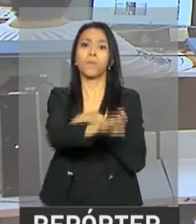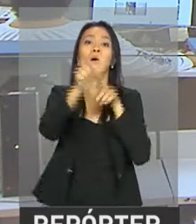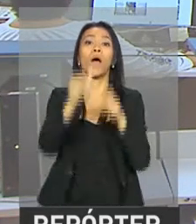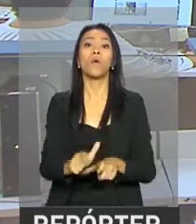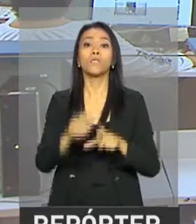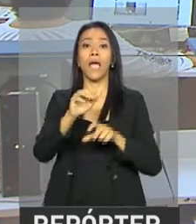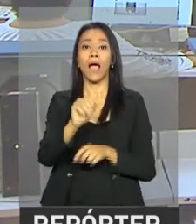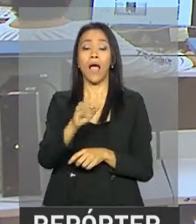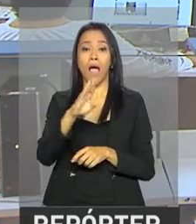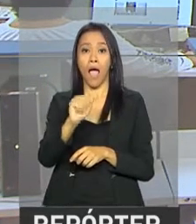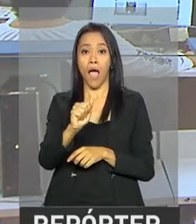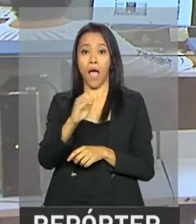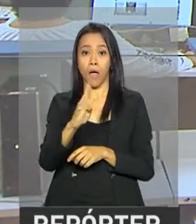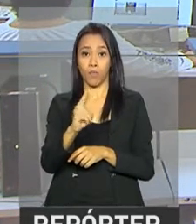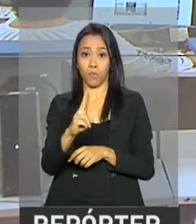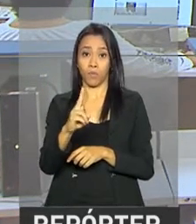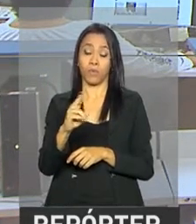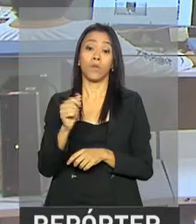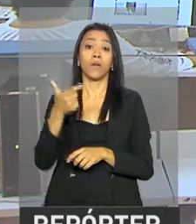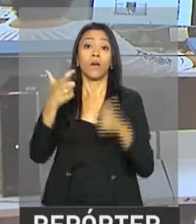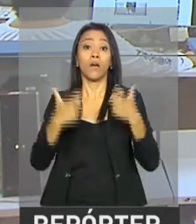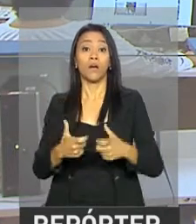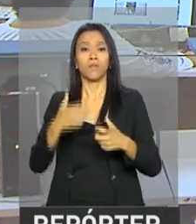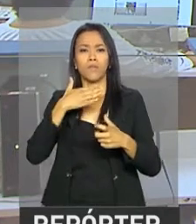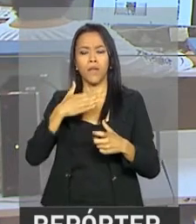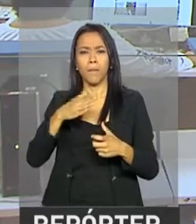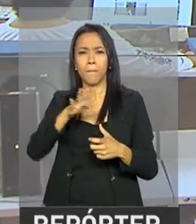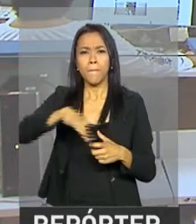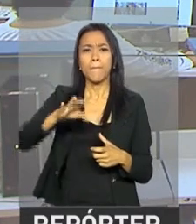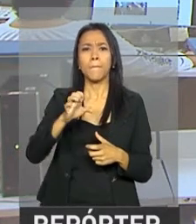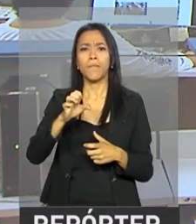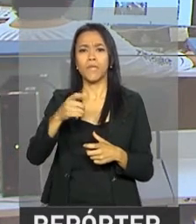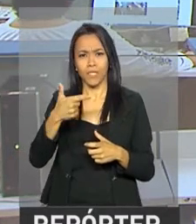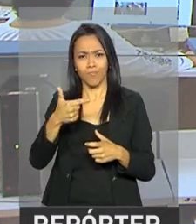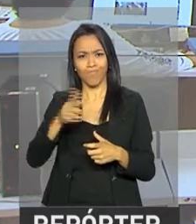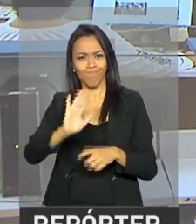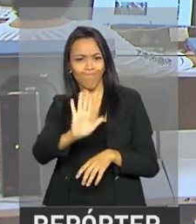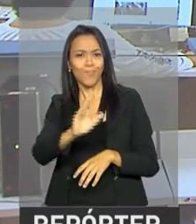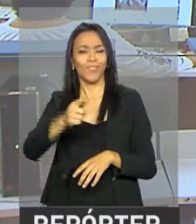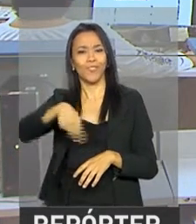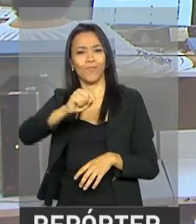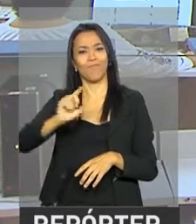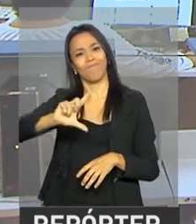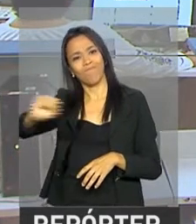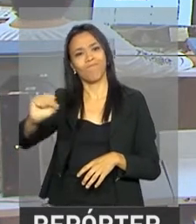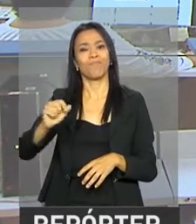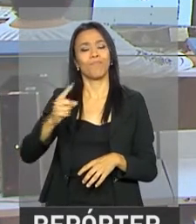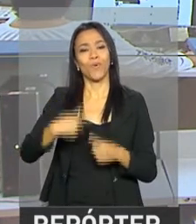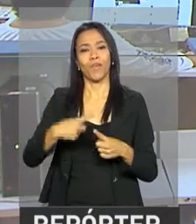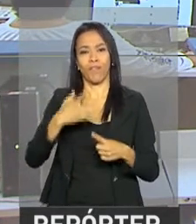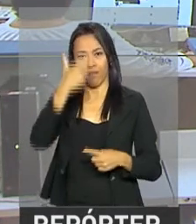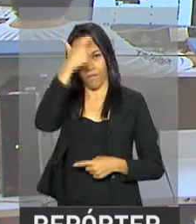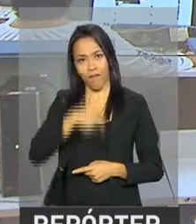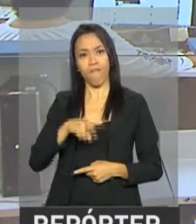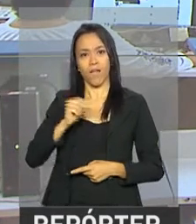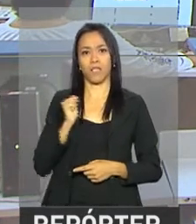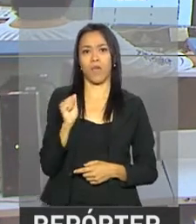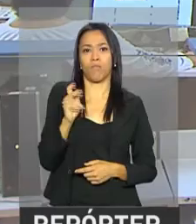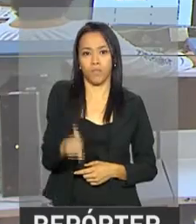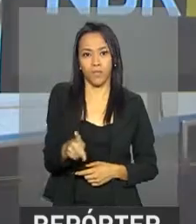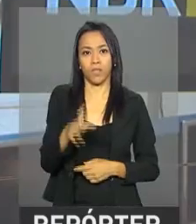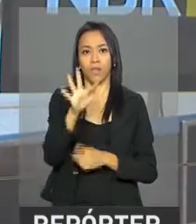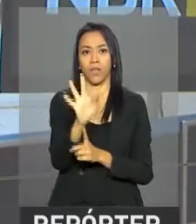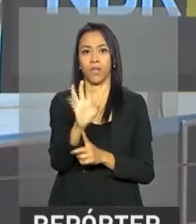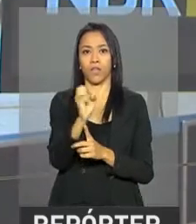E Felipe Massa aproveitou a corrida para se despedir dos brasileiros, já que ele vai se aposentar da Fórmula